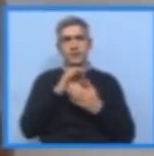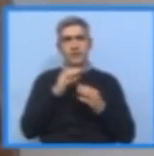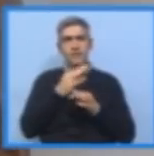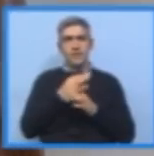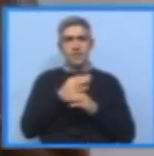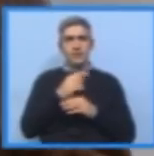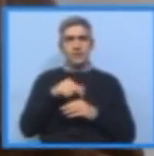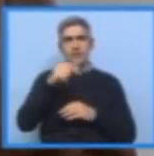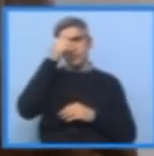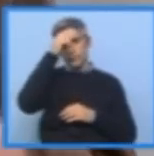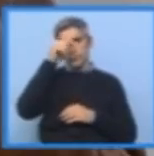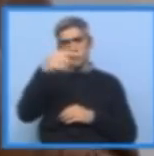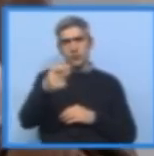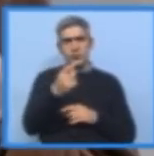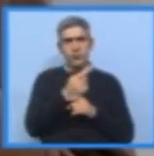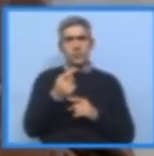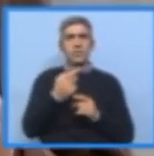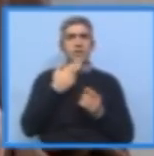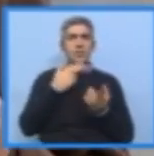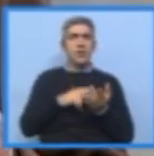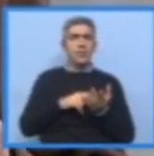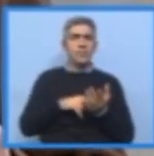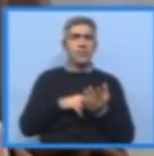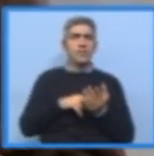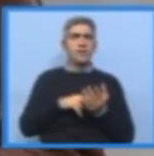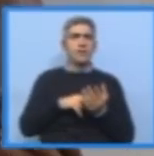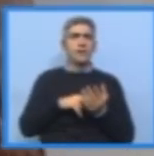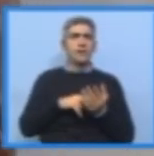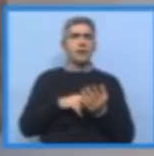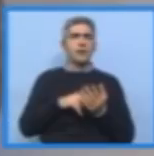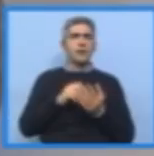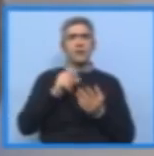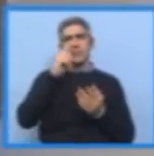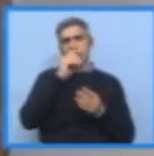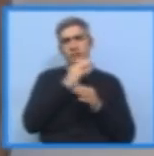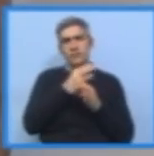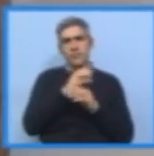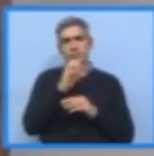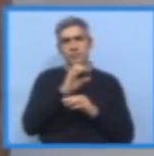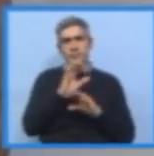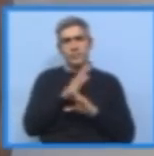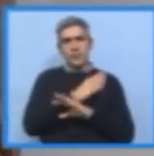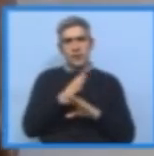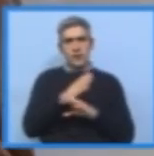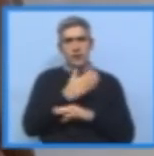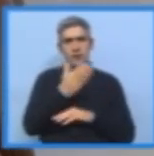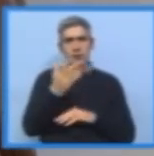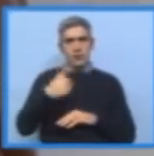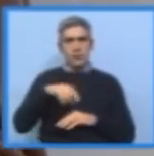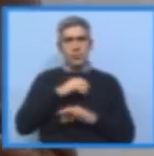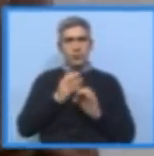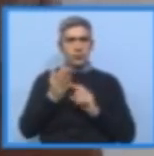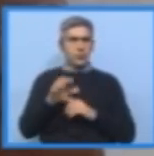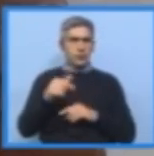da Epifania deste domingo, porque realmente, mesmo quem o celebra de maneira separada, como nós